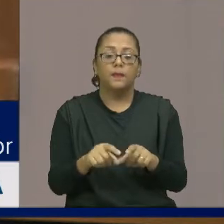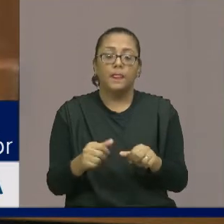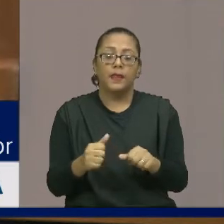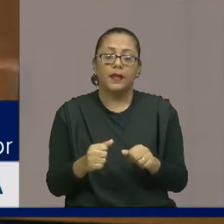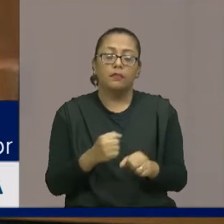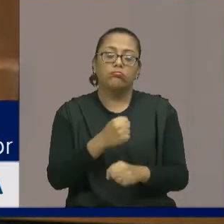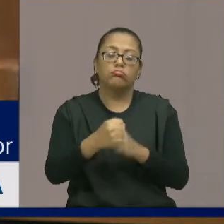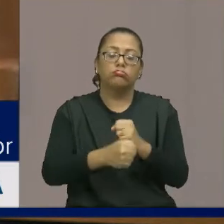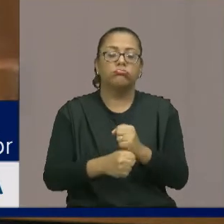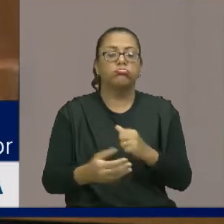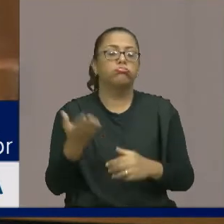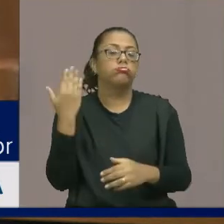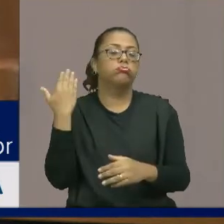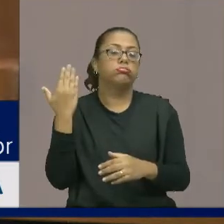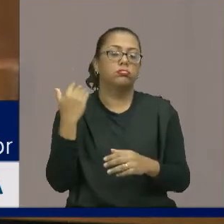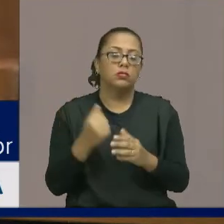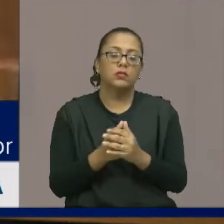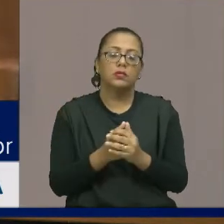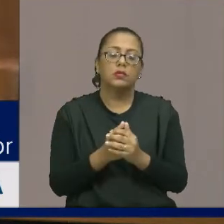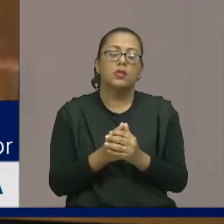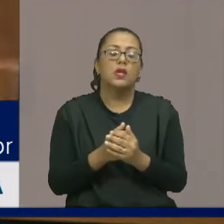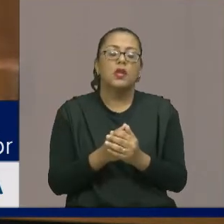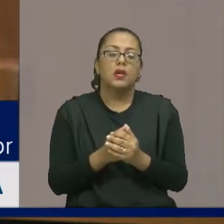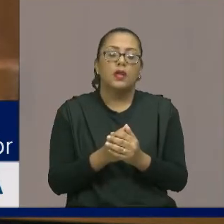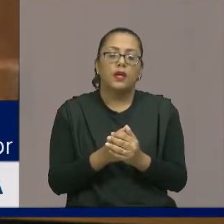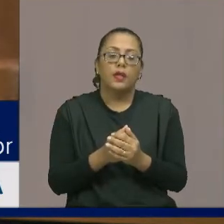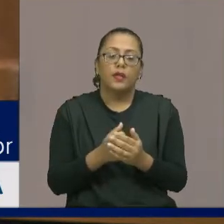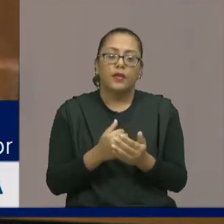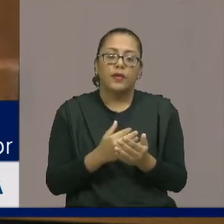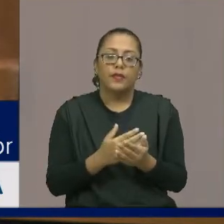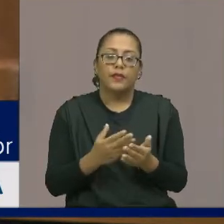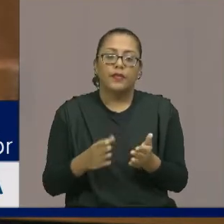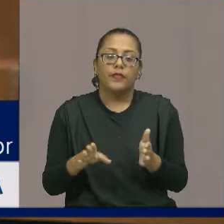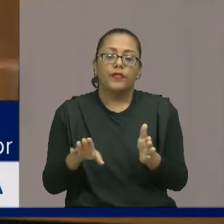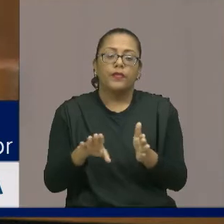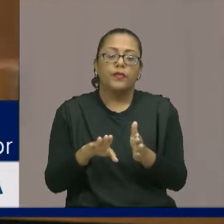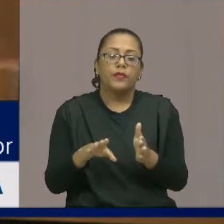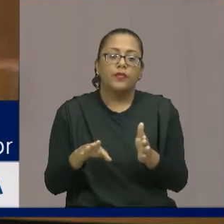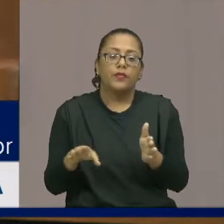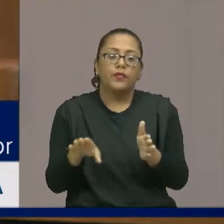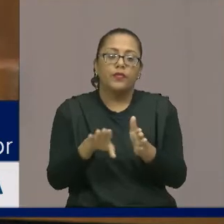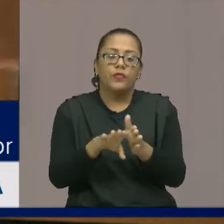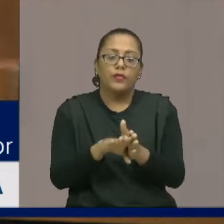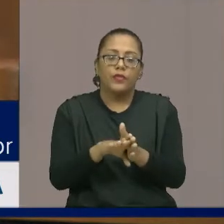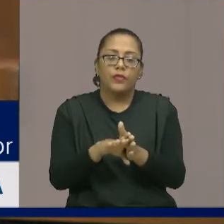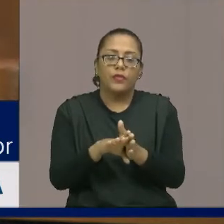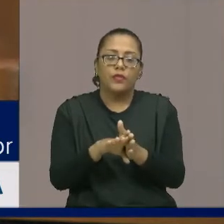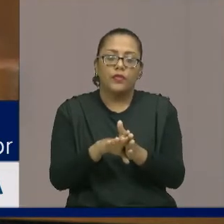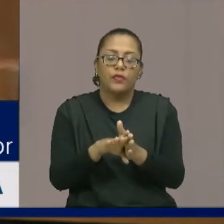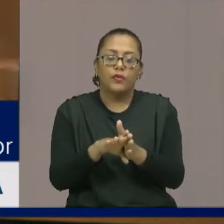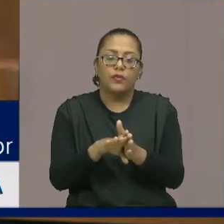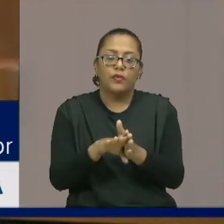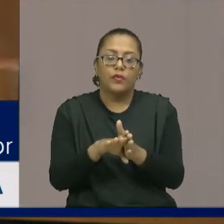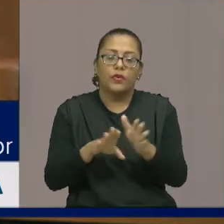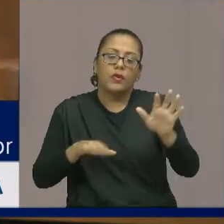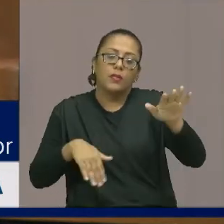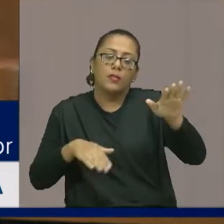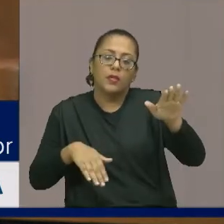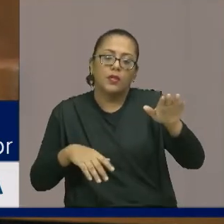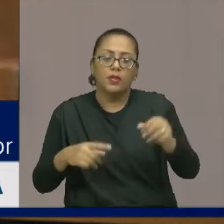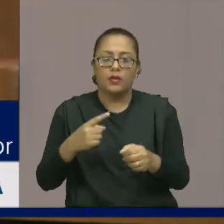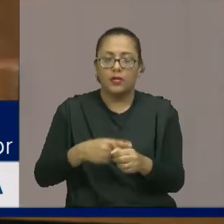ano atrás, é a cobertura, o fechamento das piscinas públicas municipais. Nós temos 14 piscinas públicas